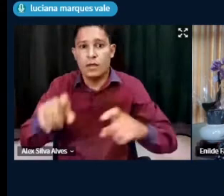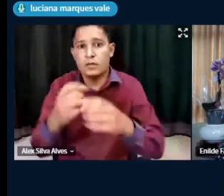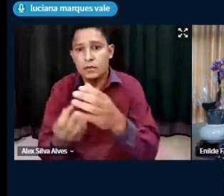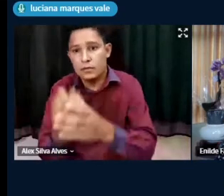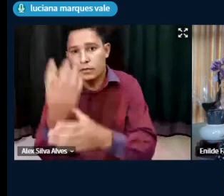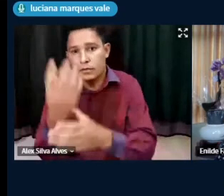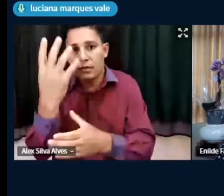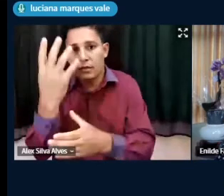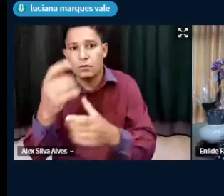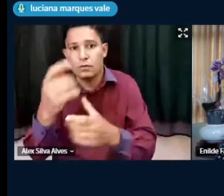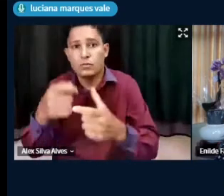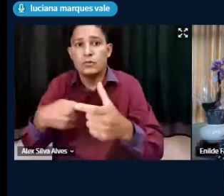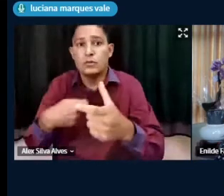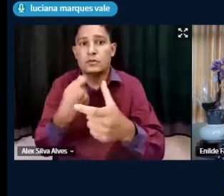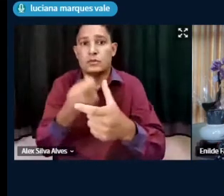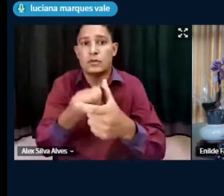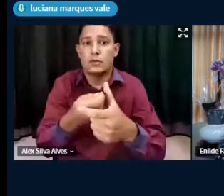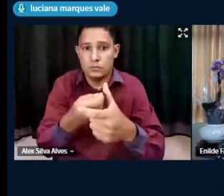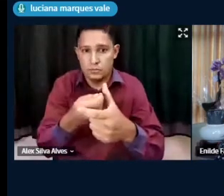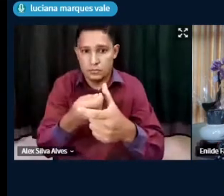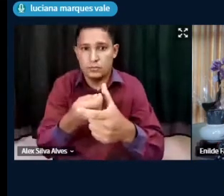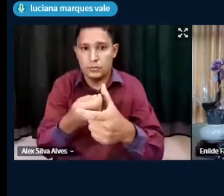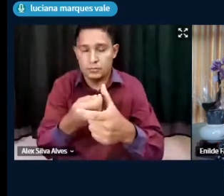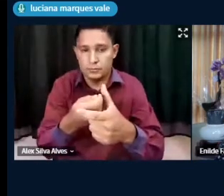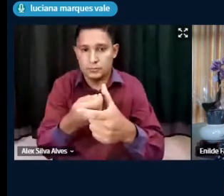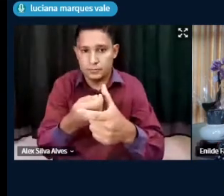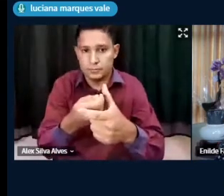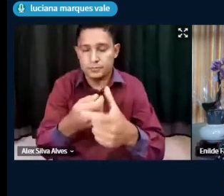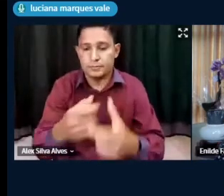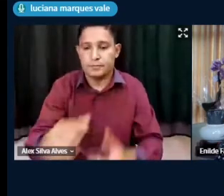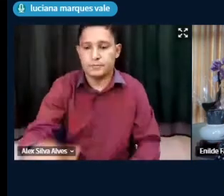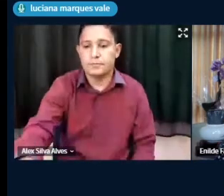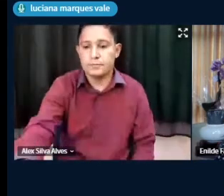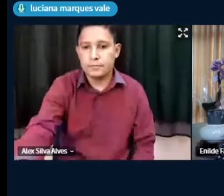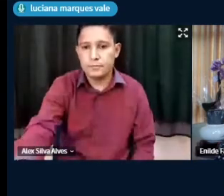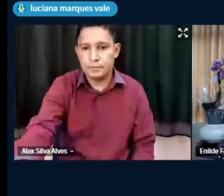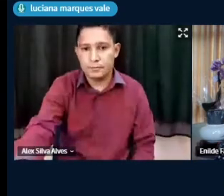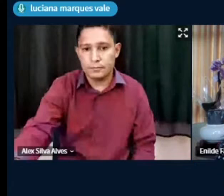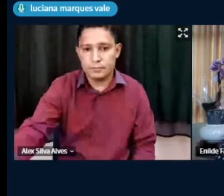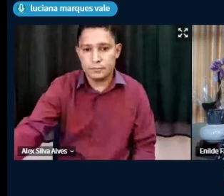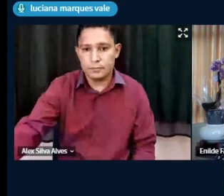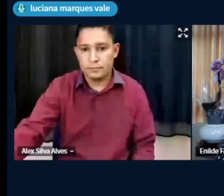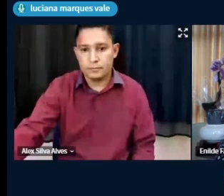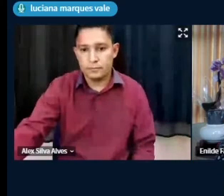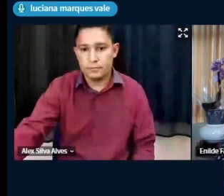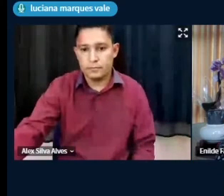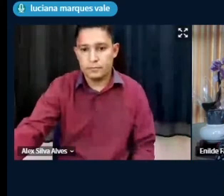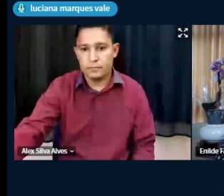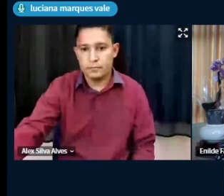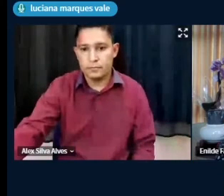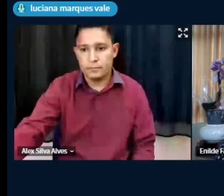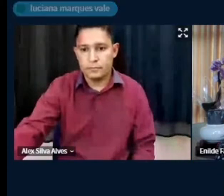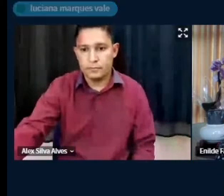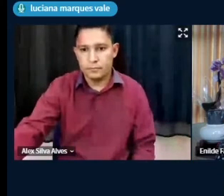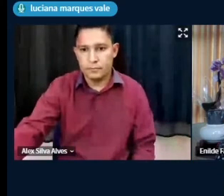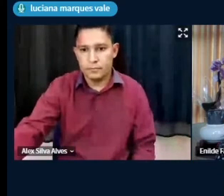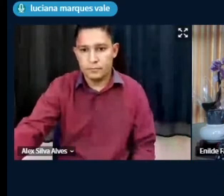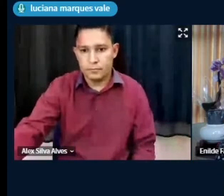Sinais Brasileira, Criação de Sinais-Termo do Campo da Informática.